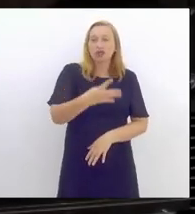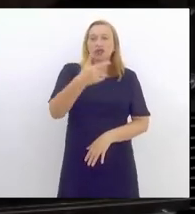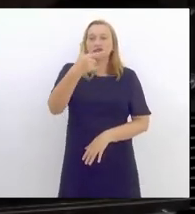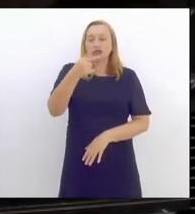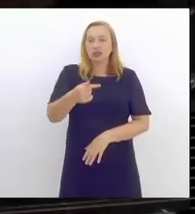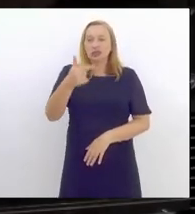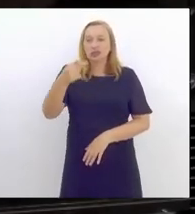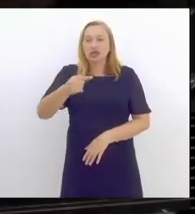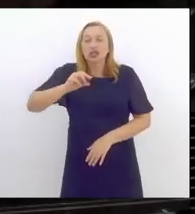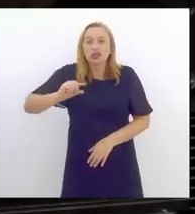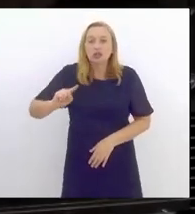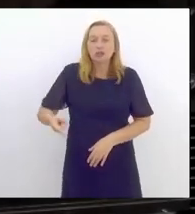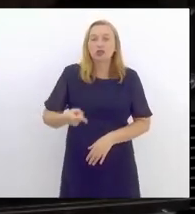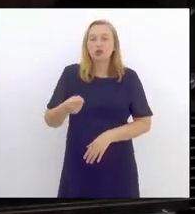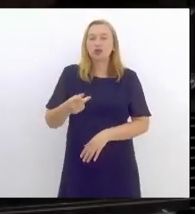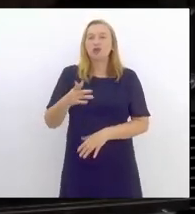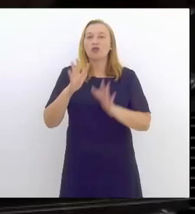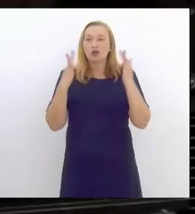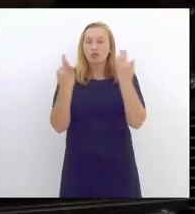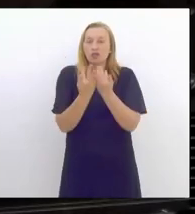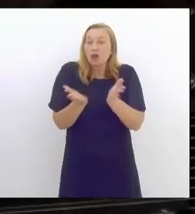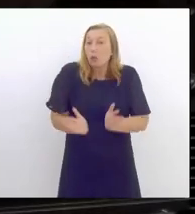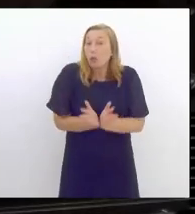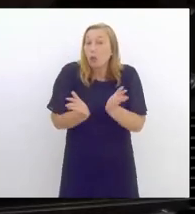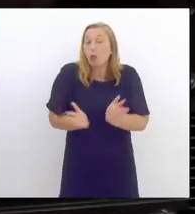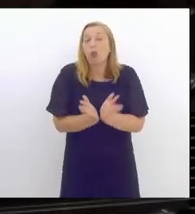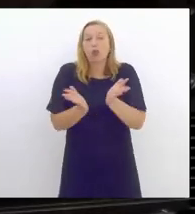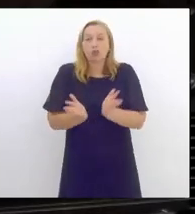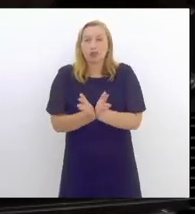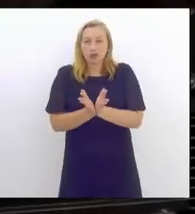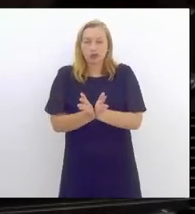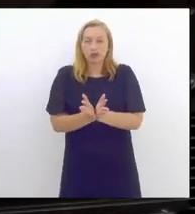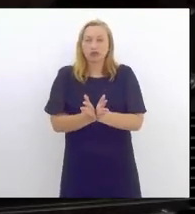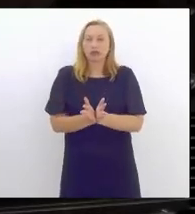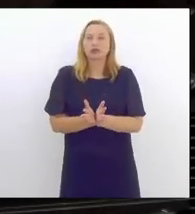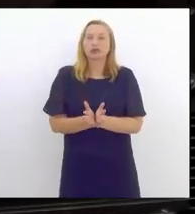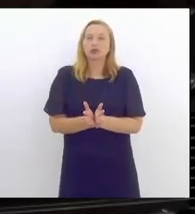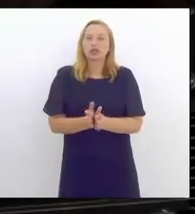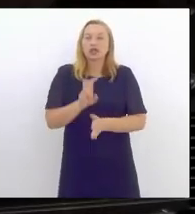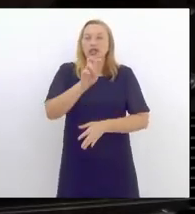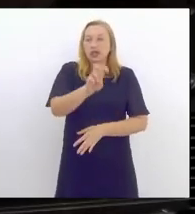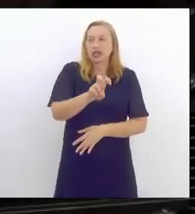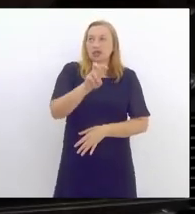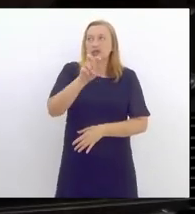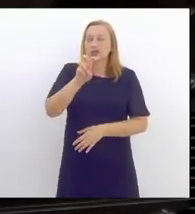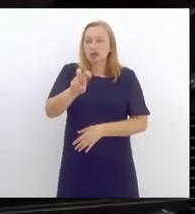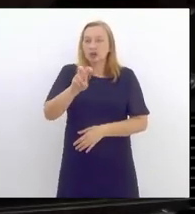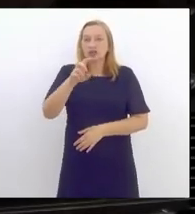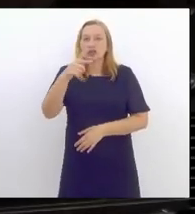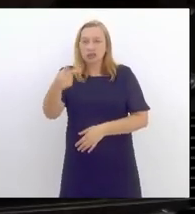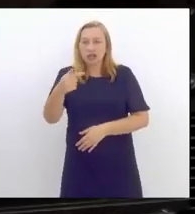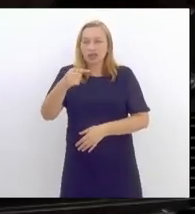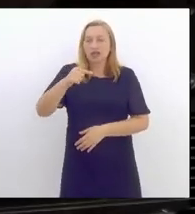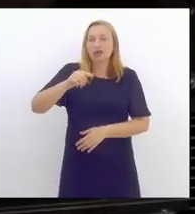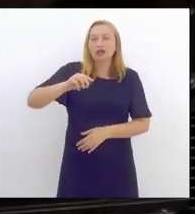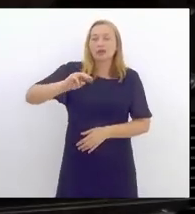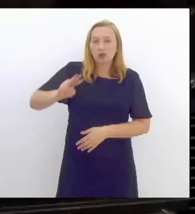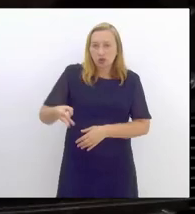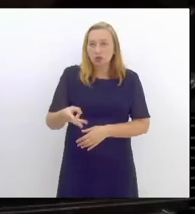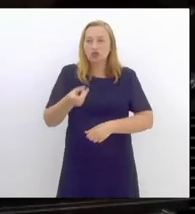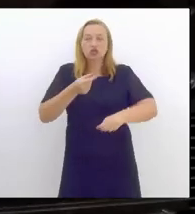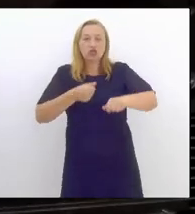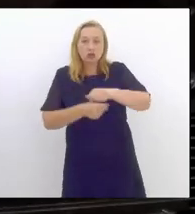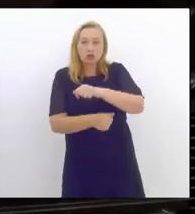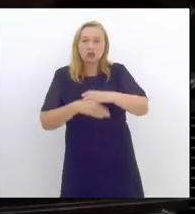famílias em situação de vulnerabilidade, injetando 557 milhões na economia de todos